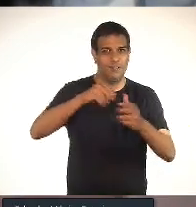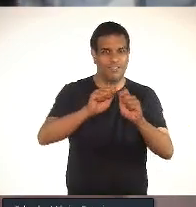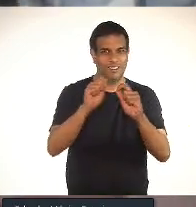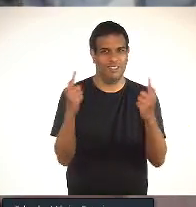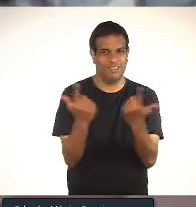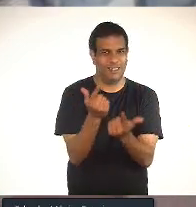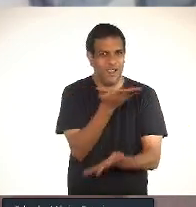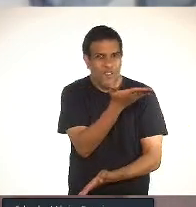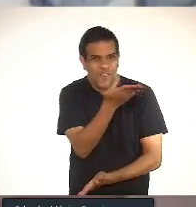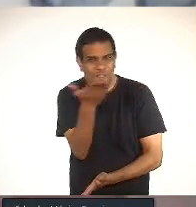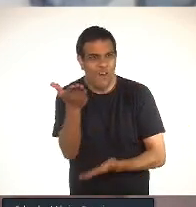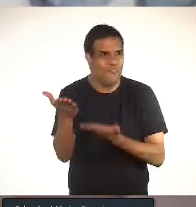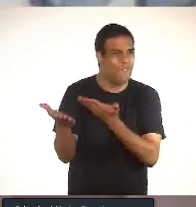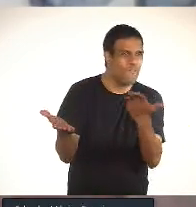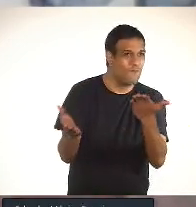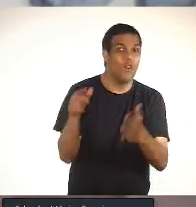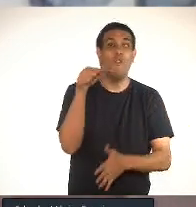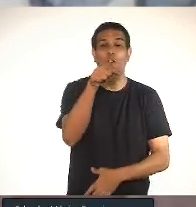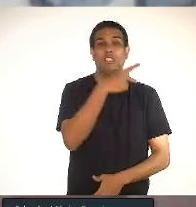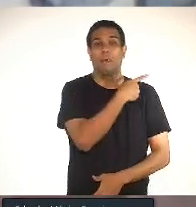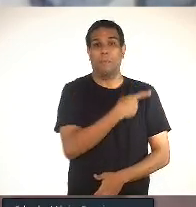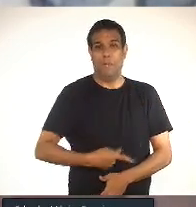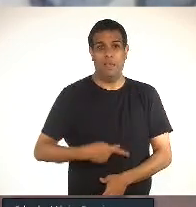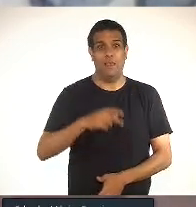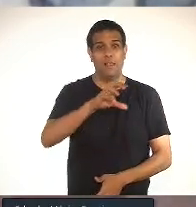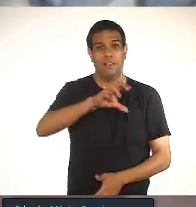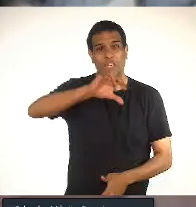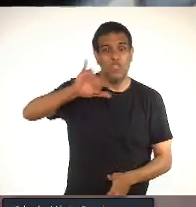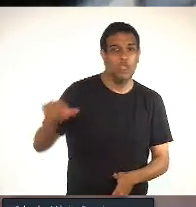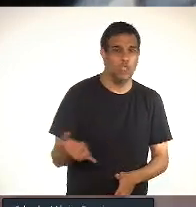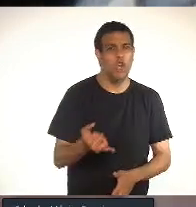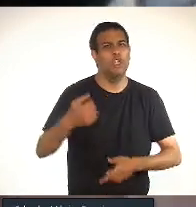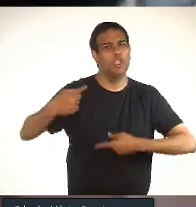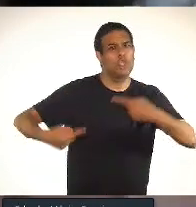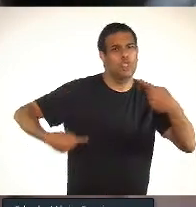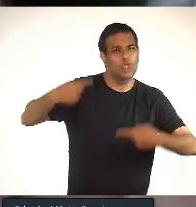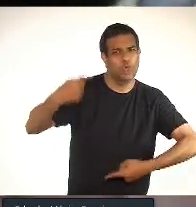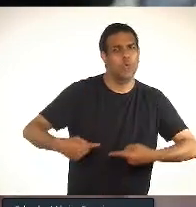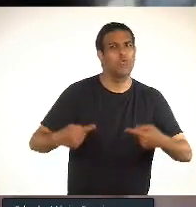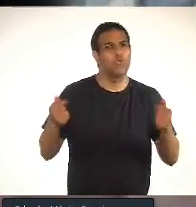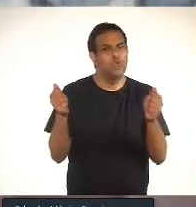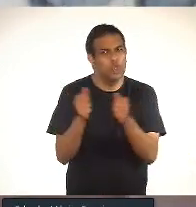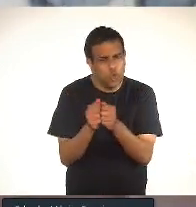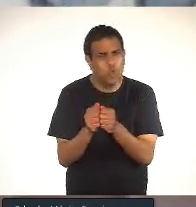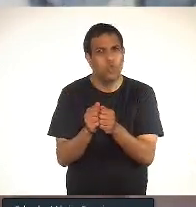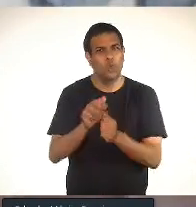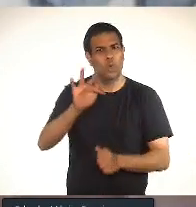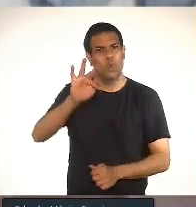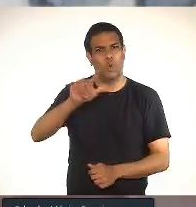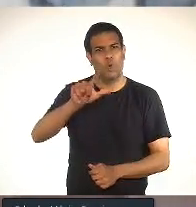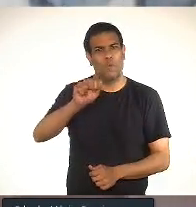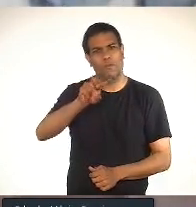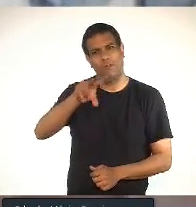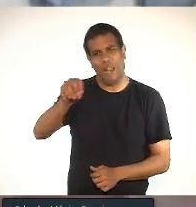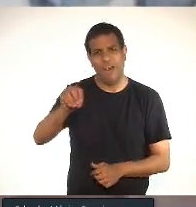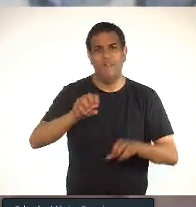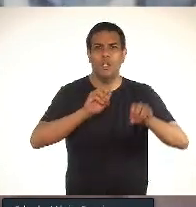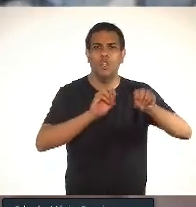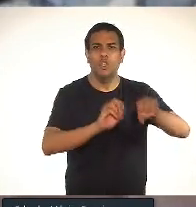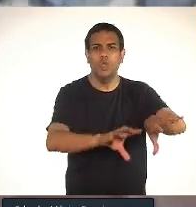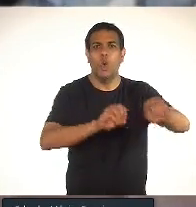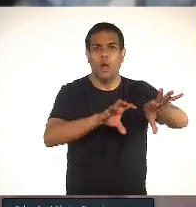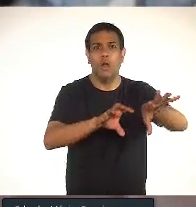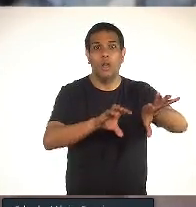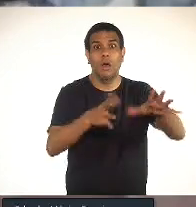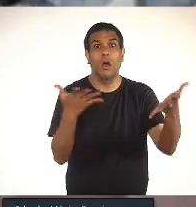Excelência é presidente da Comissão de Ciência e Tecnologia, vem discutindo junto com o deputado Flávio Serafini, presidente da Comissão de Educação, a